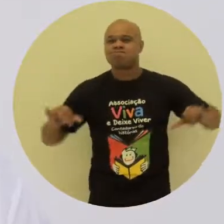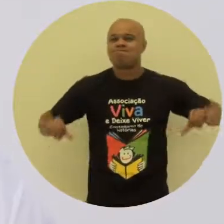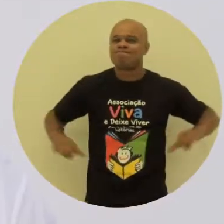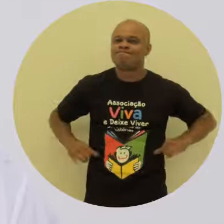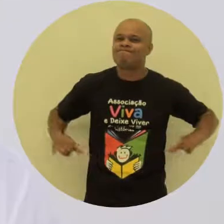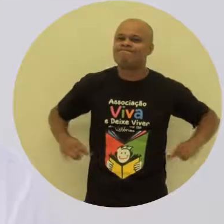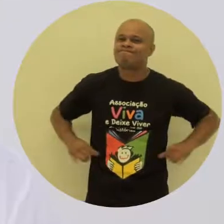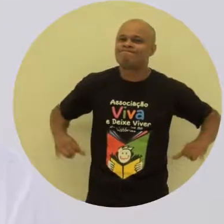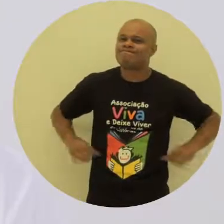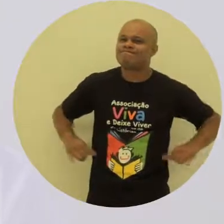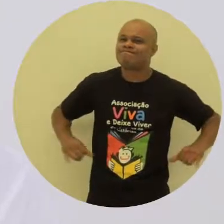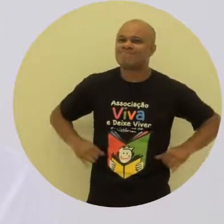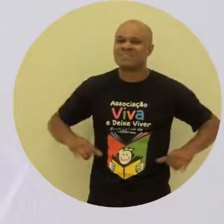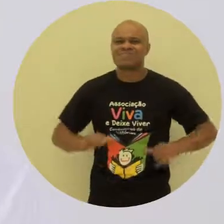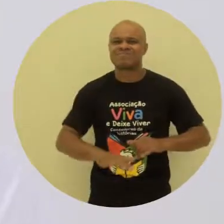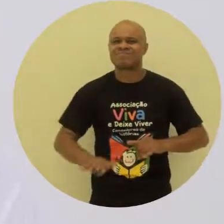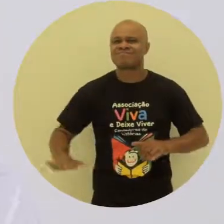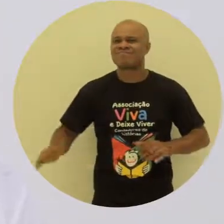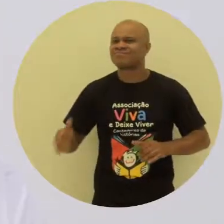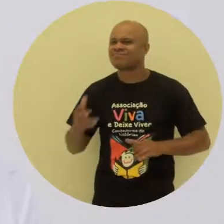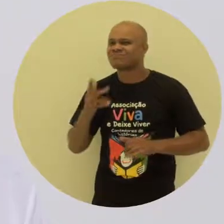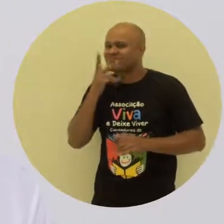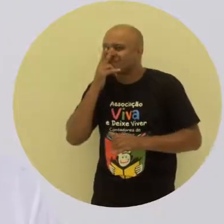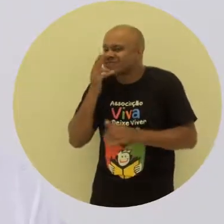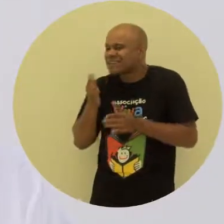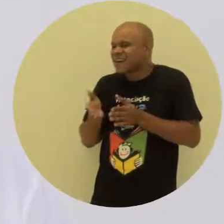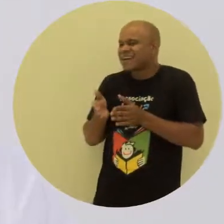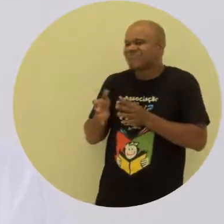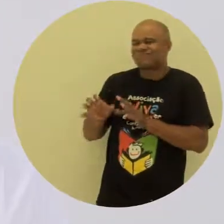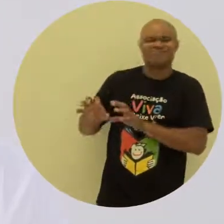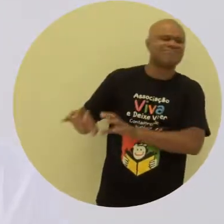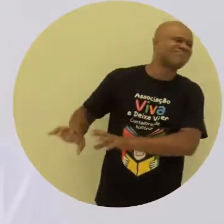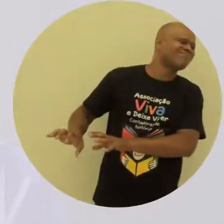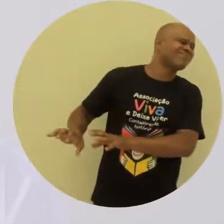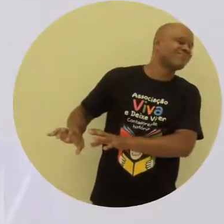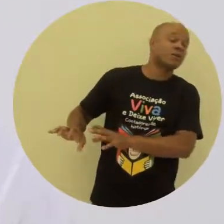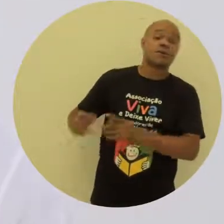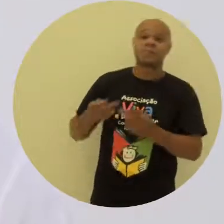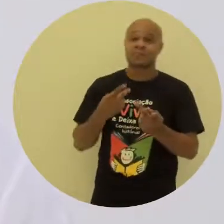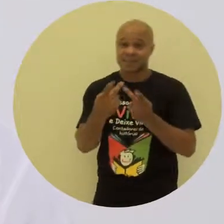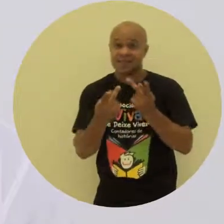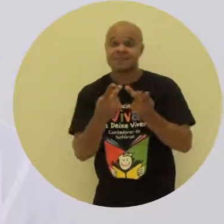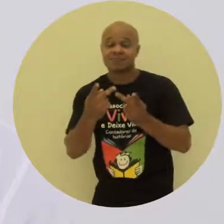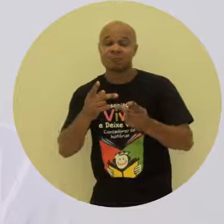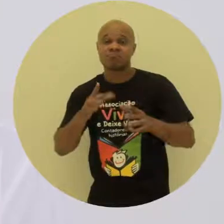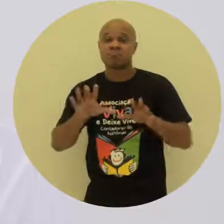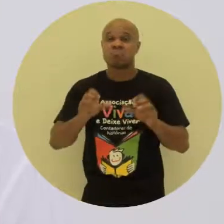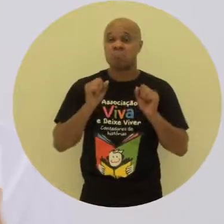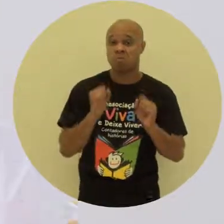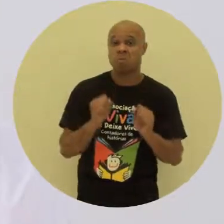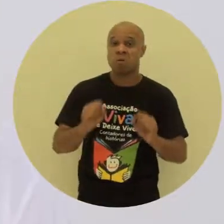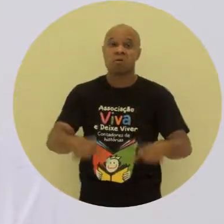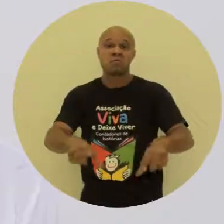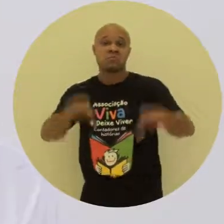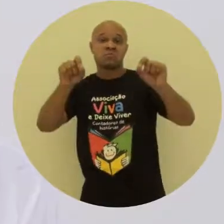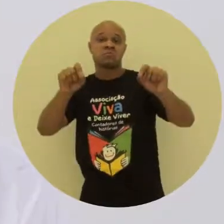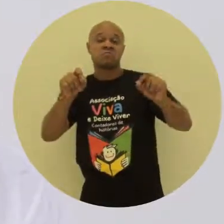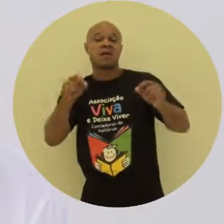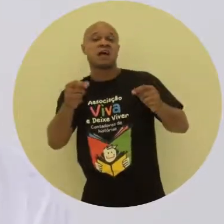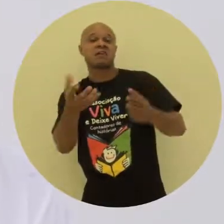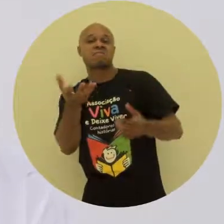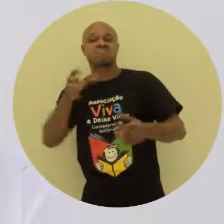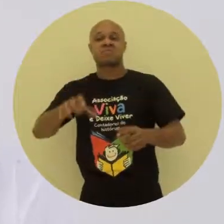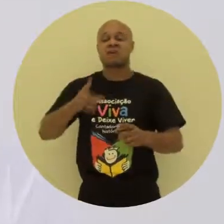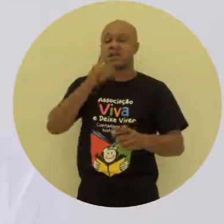sofrendo. Então, o nosso curso também favorece com que o cidadão, depois de formado, ele pode contar histórias em